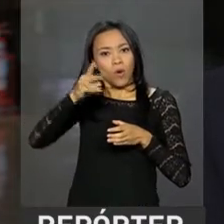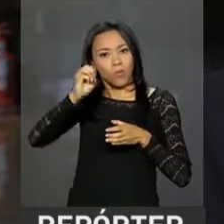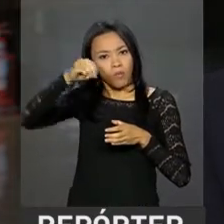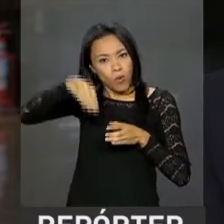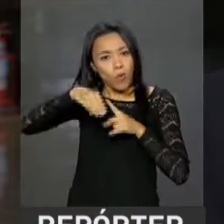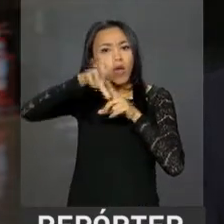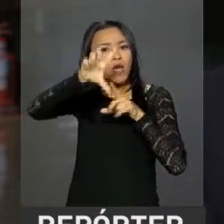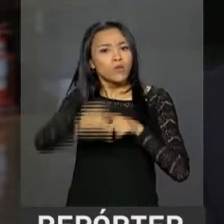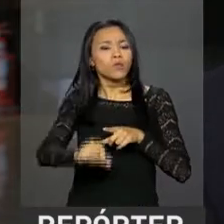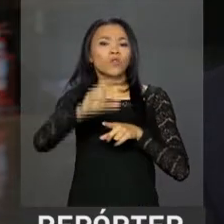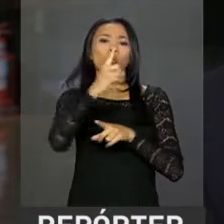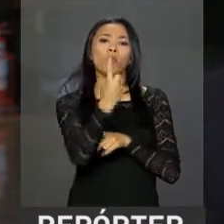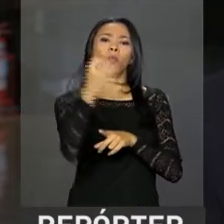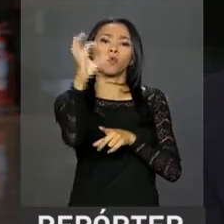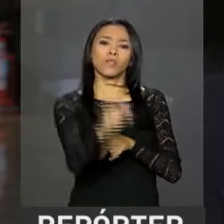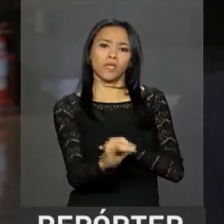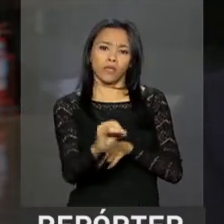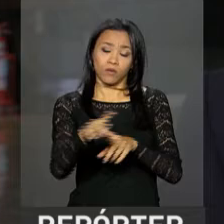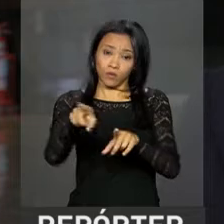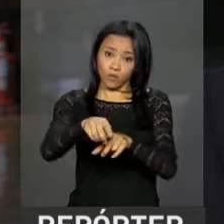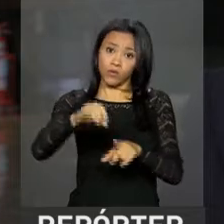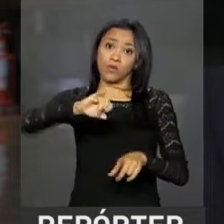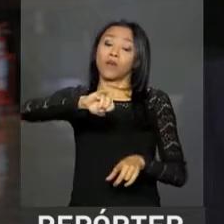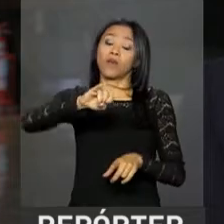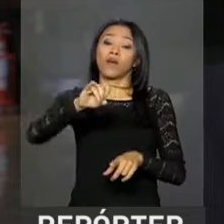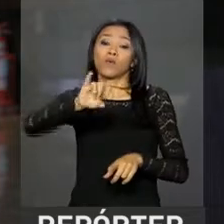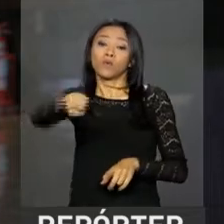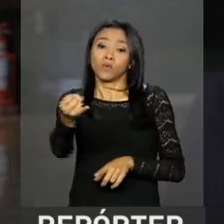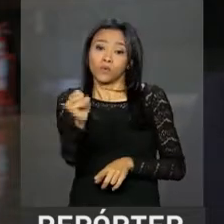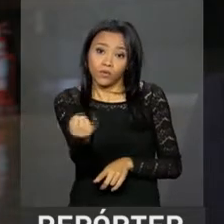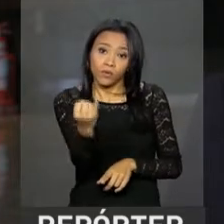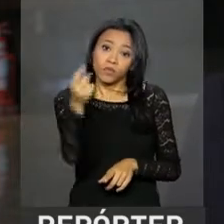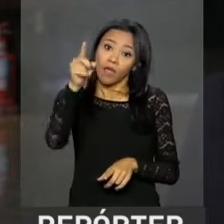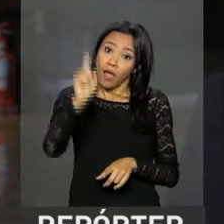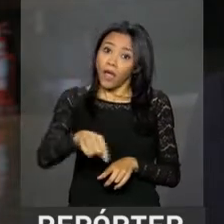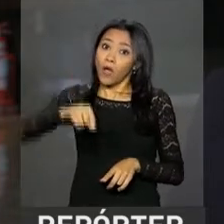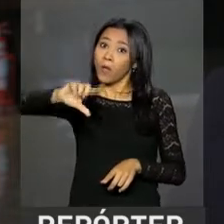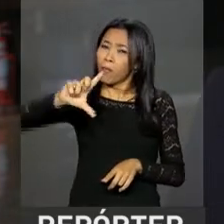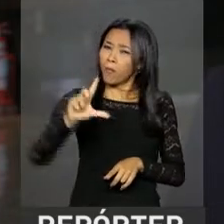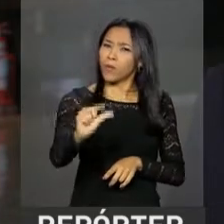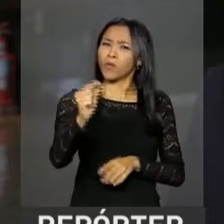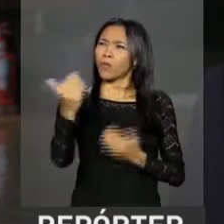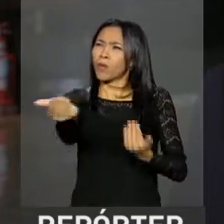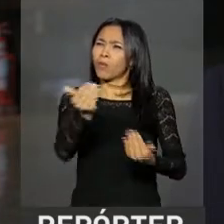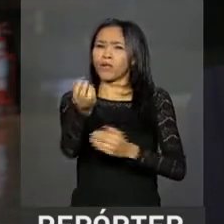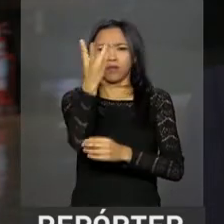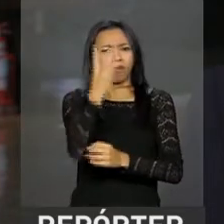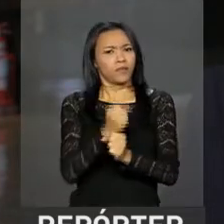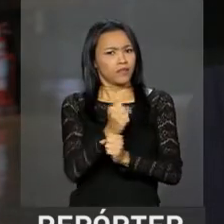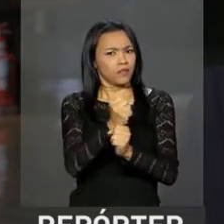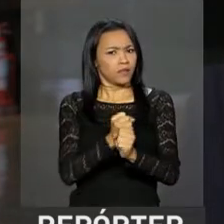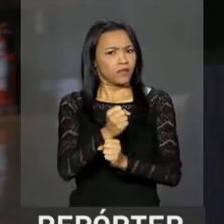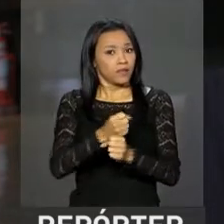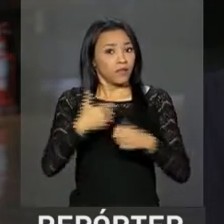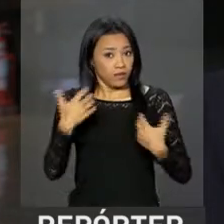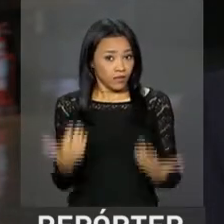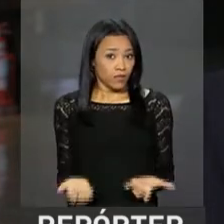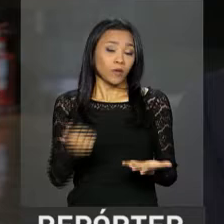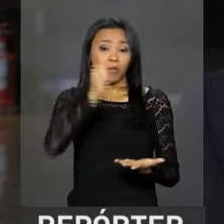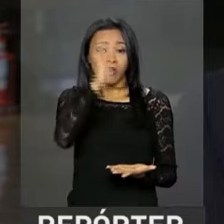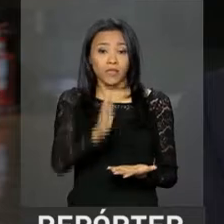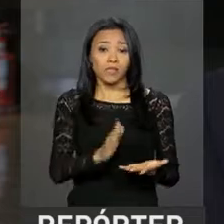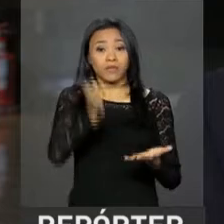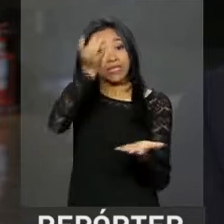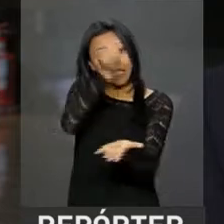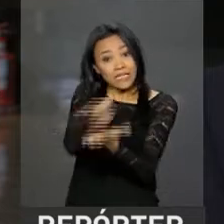agora passa a ser de 10,25 por cento ao ano é o menor nível em três anos e o brasil deixa então a liderança